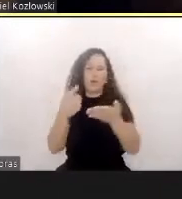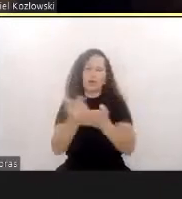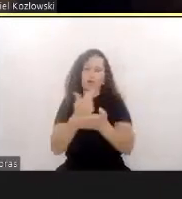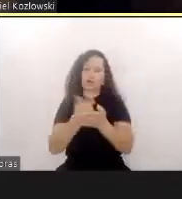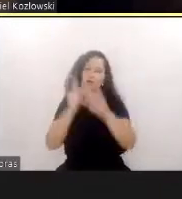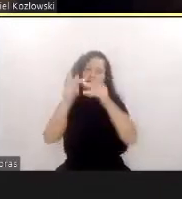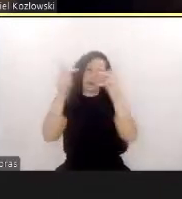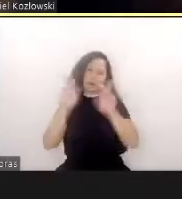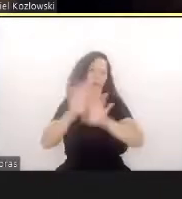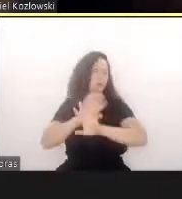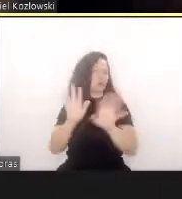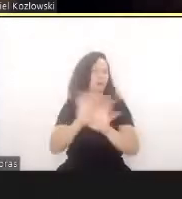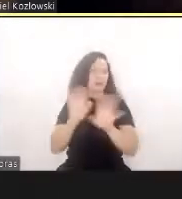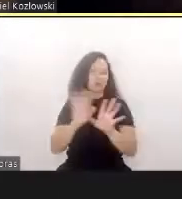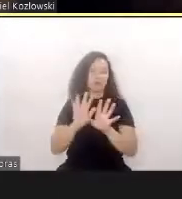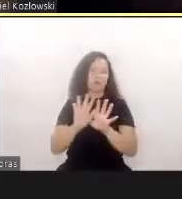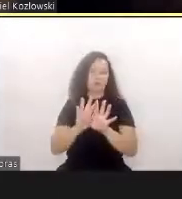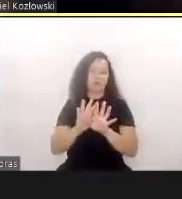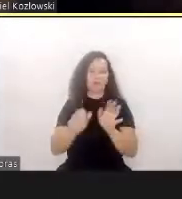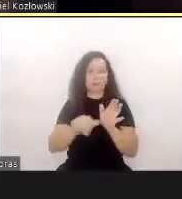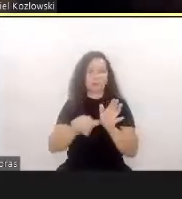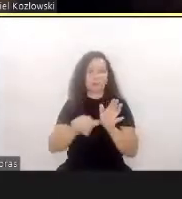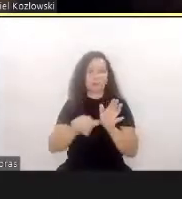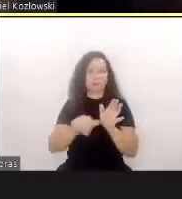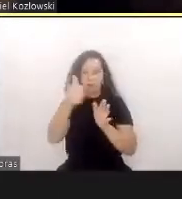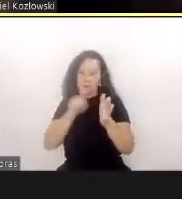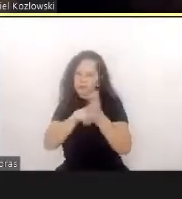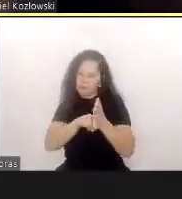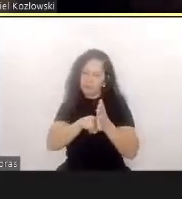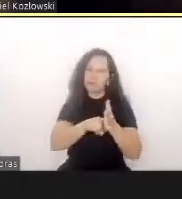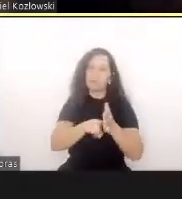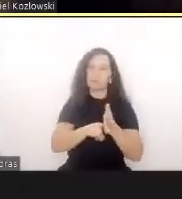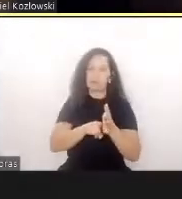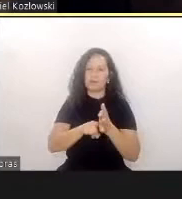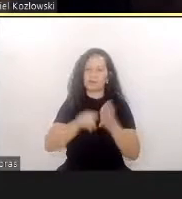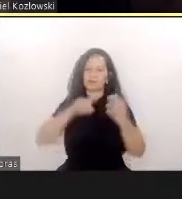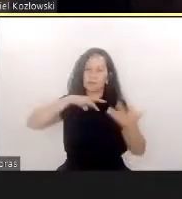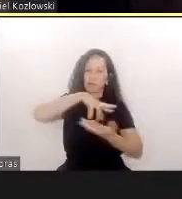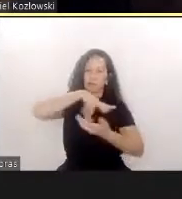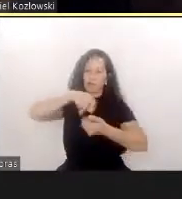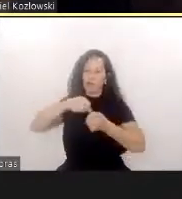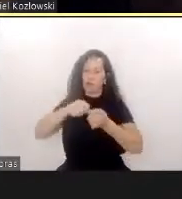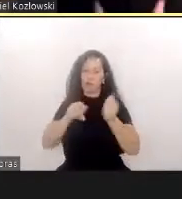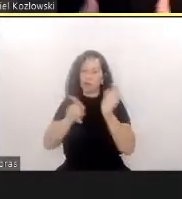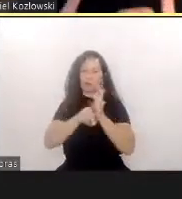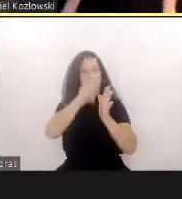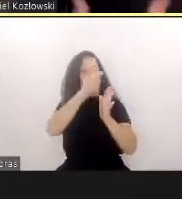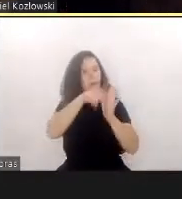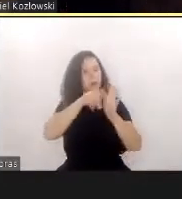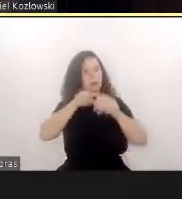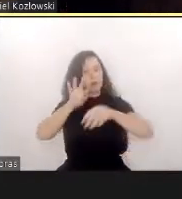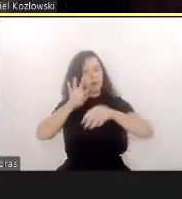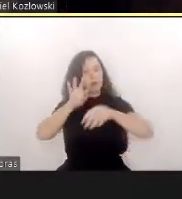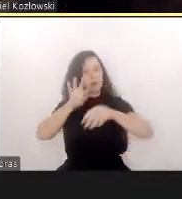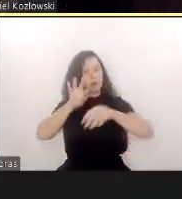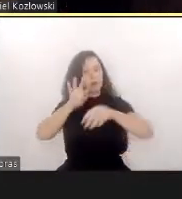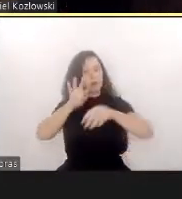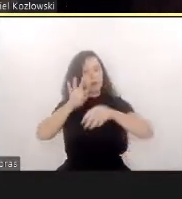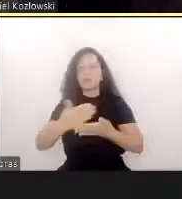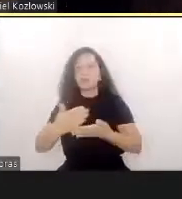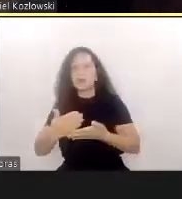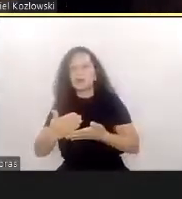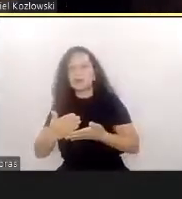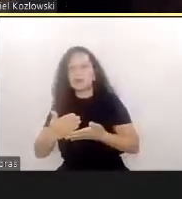Essa primeira pesquisa, O Mundo como um Projeto de Arquitetura, começou quando o Hashem ainda dava aula em Harvard, e